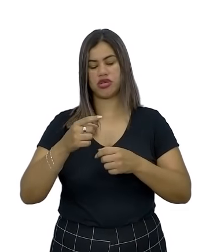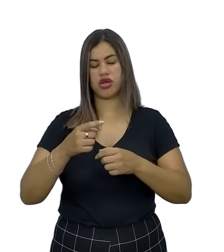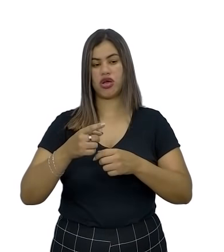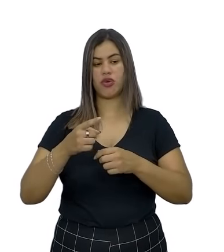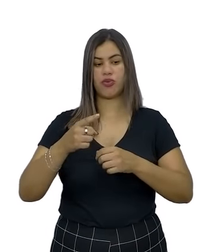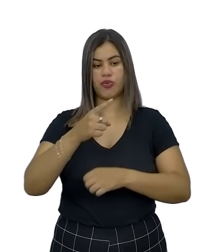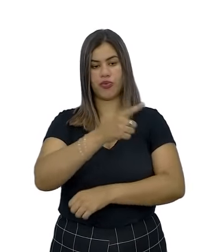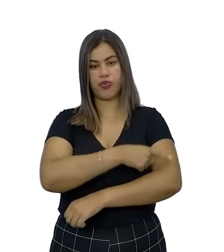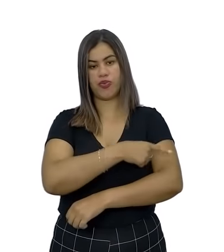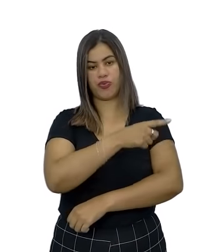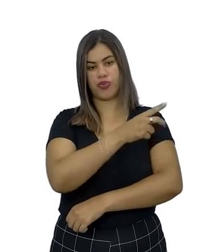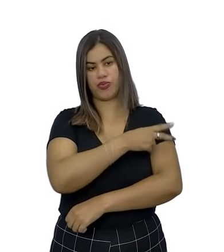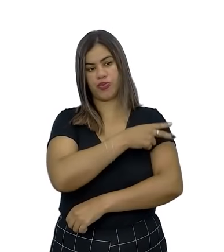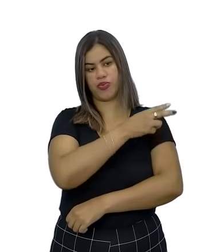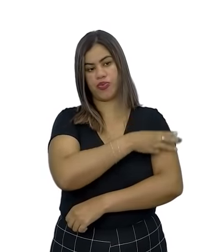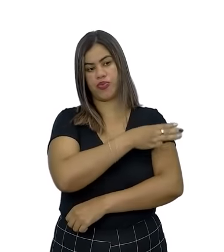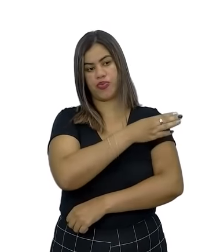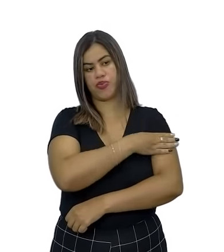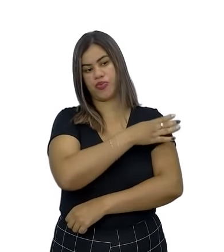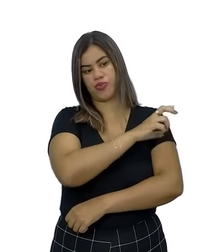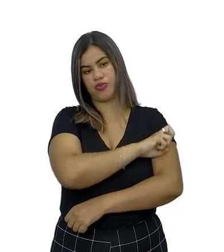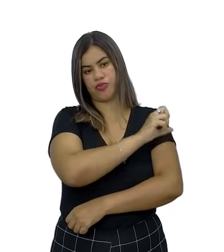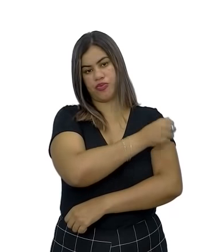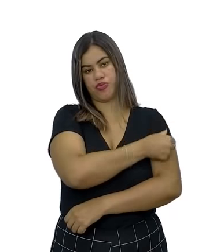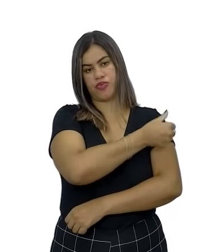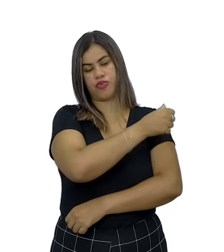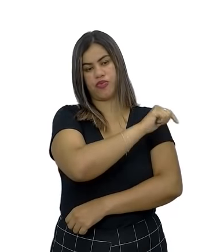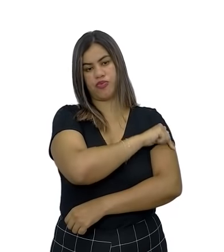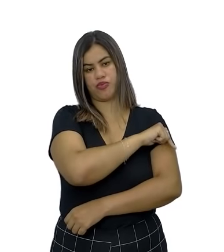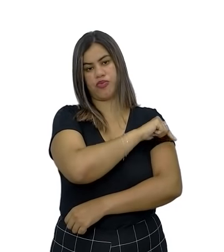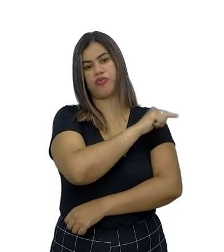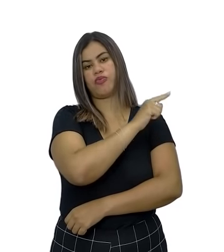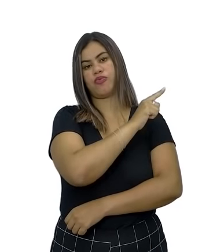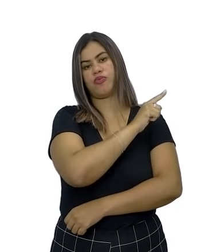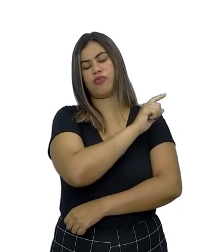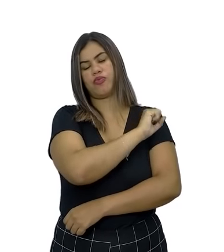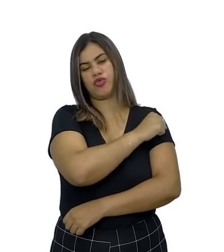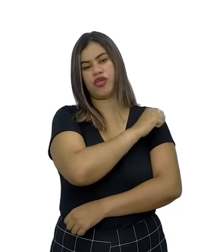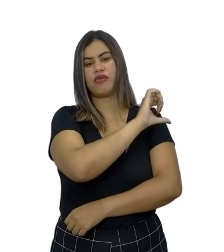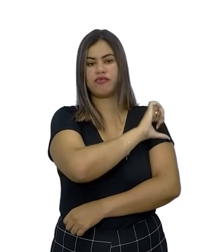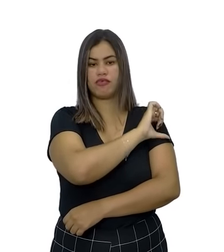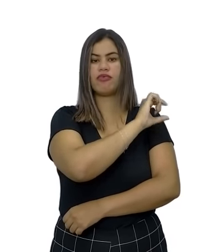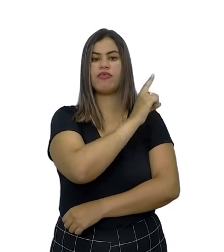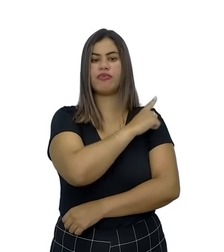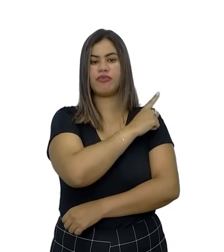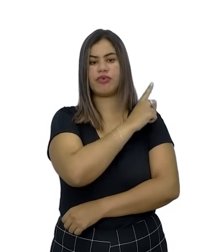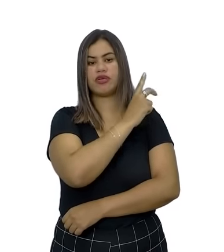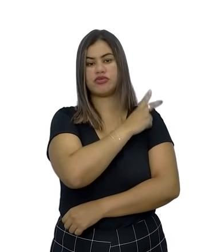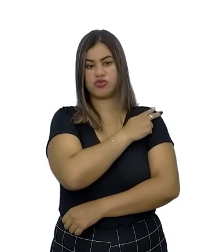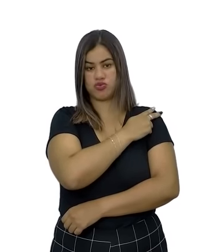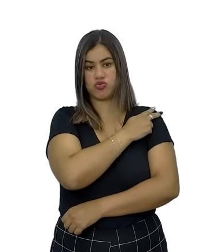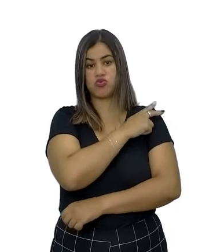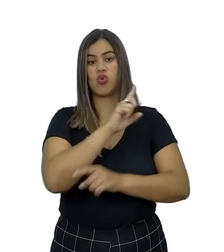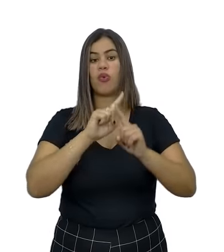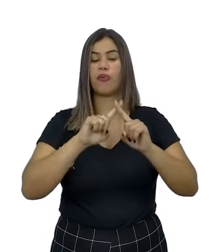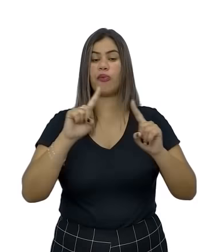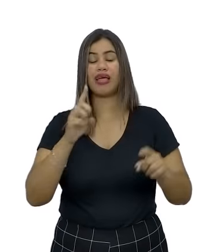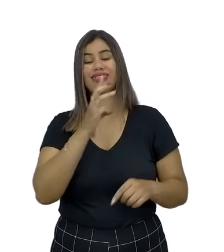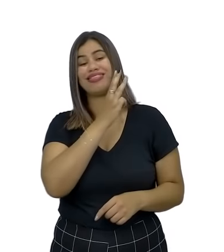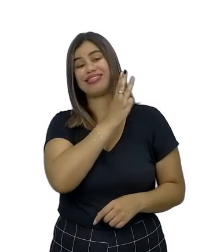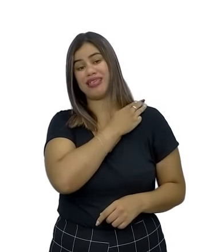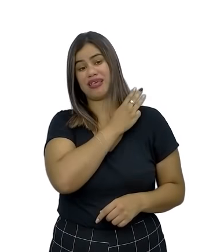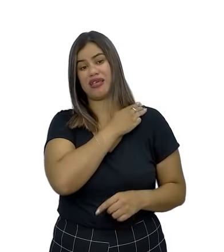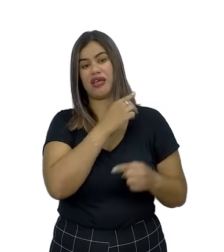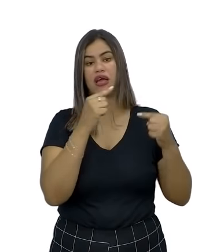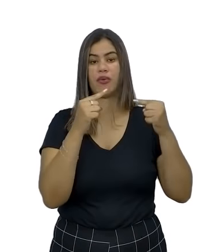até a segunda série do ensino médio. Para a terceira série do ensino médio, a gente ainda trabalha com o currículo oficial, né, que